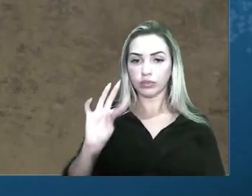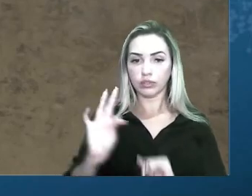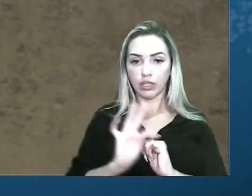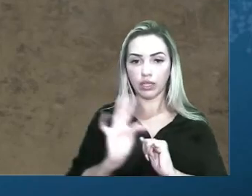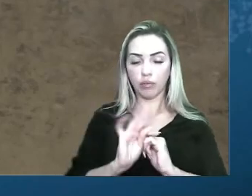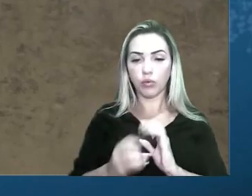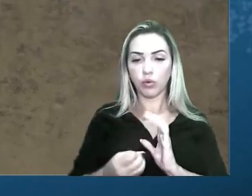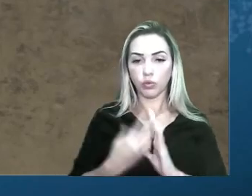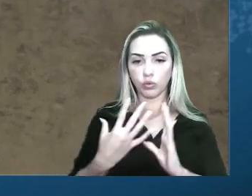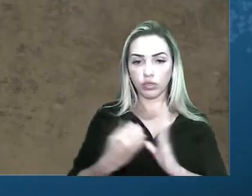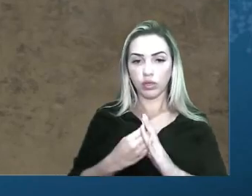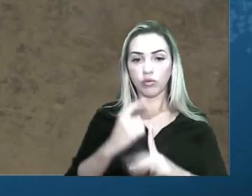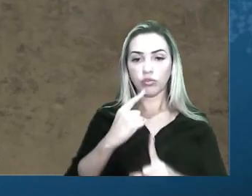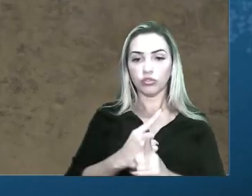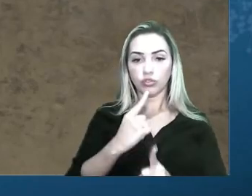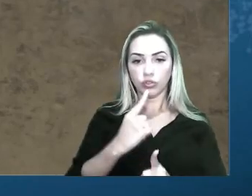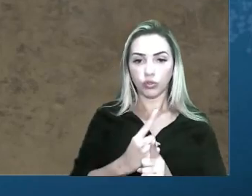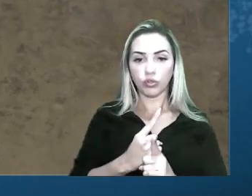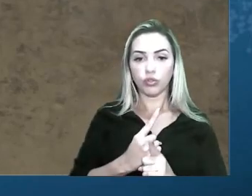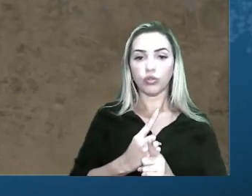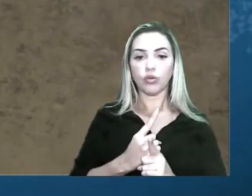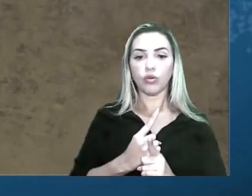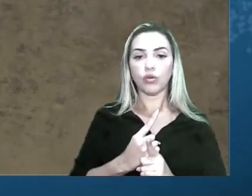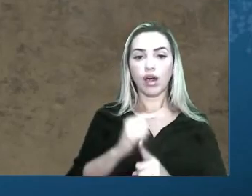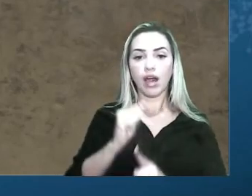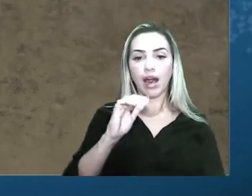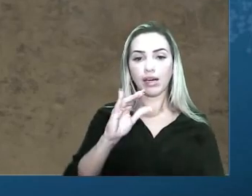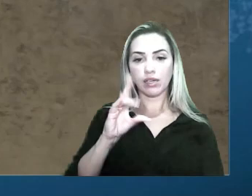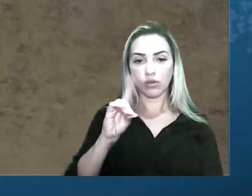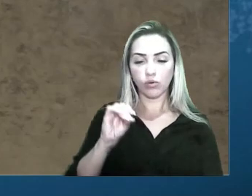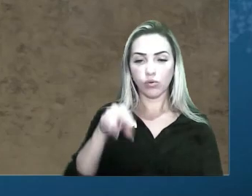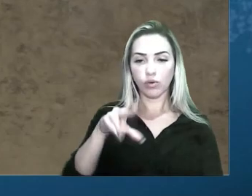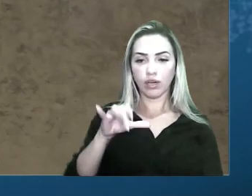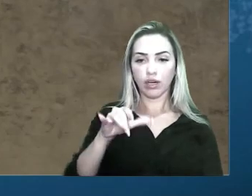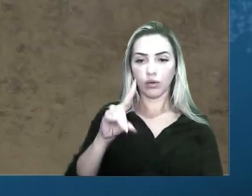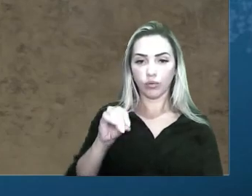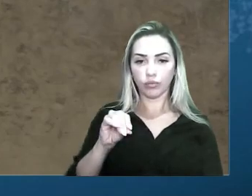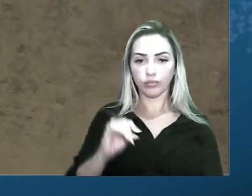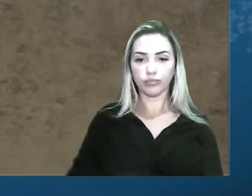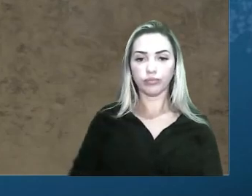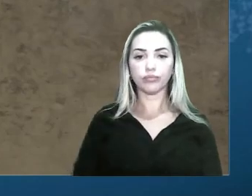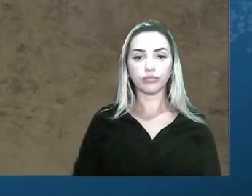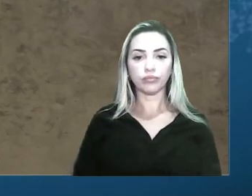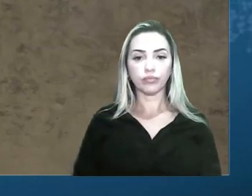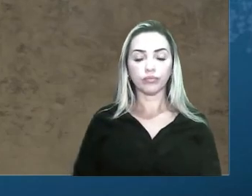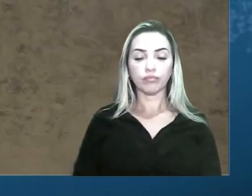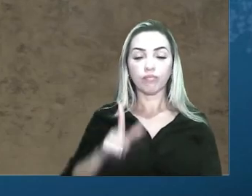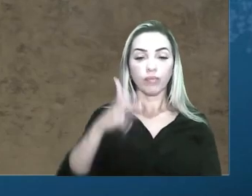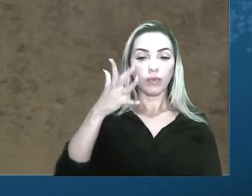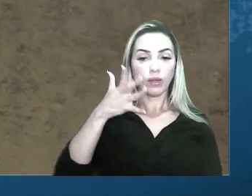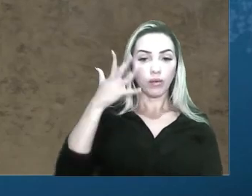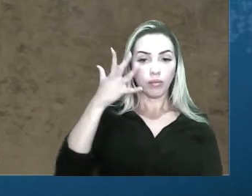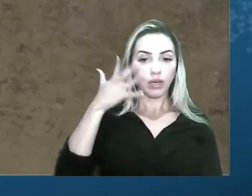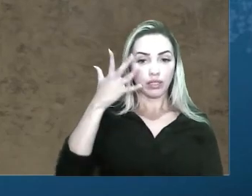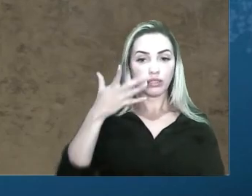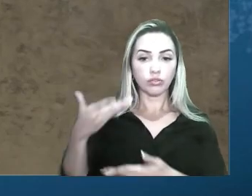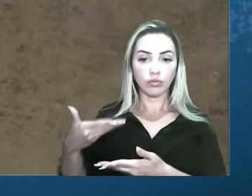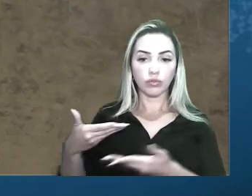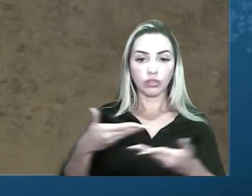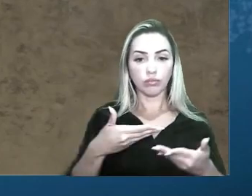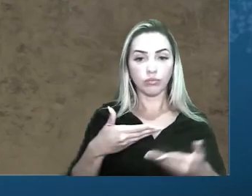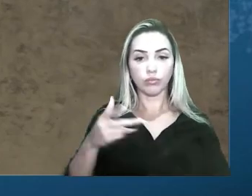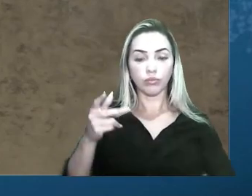para diagnóstico de ácido nucleico. Como palestrantes, convidamos o professor